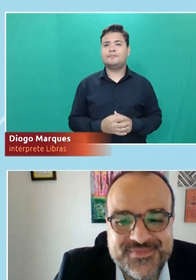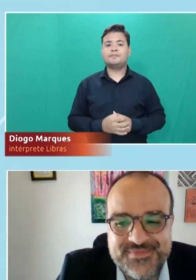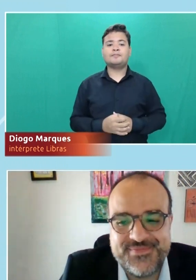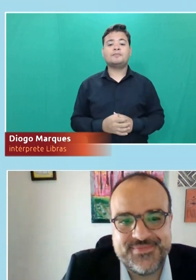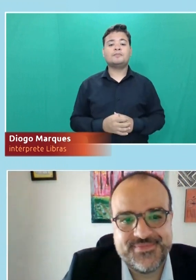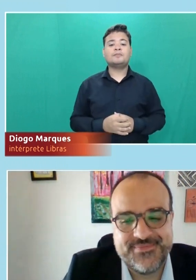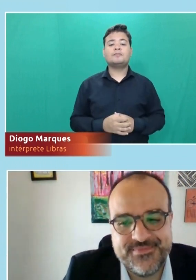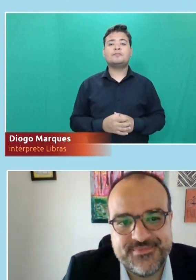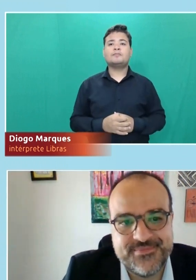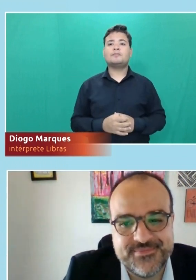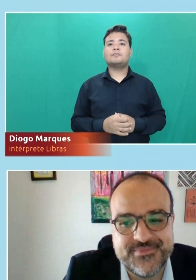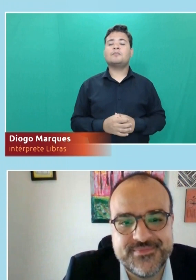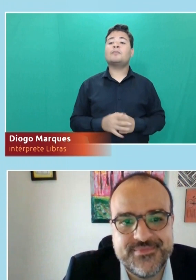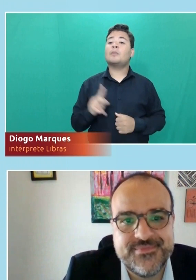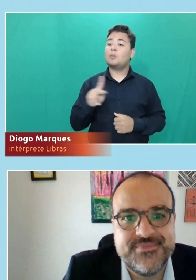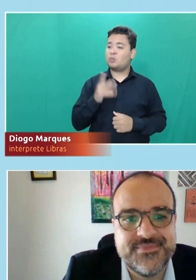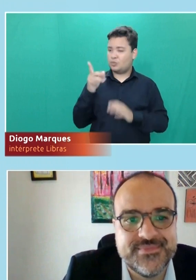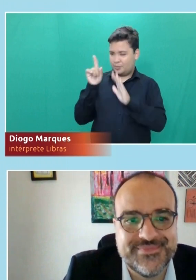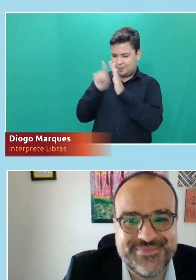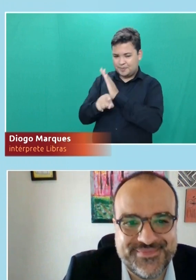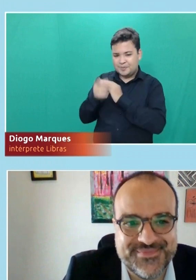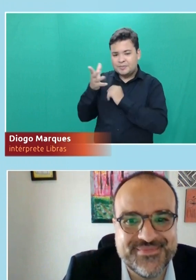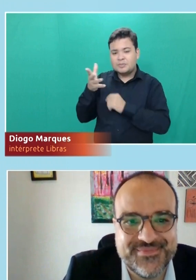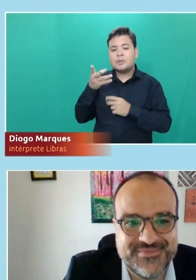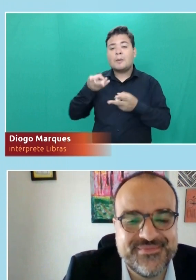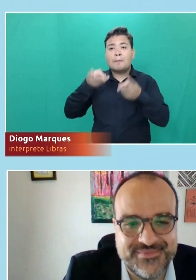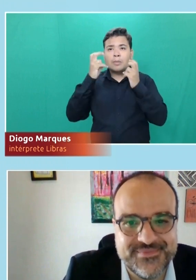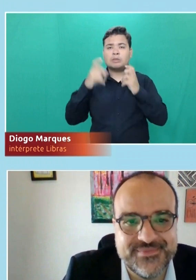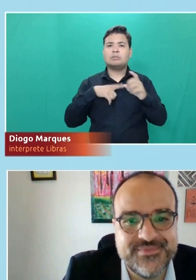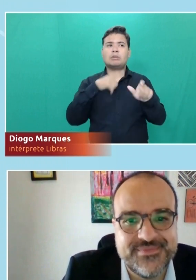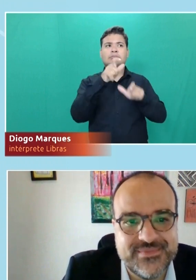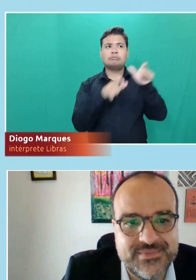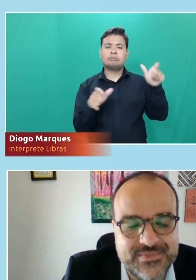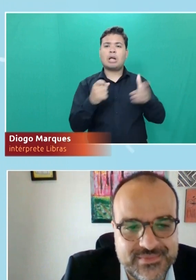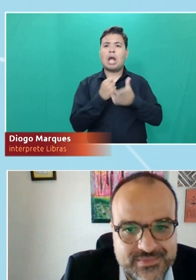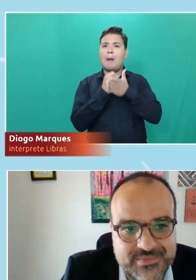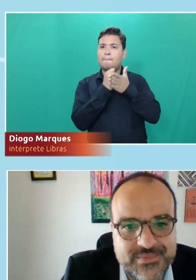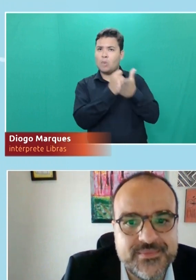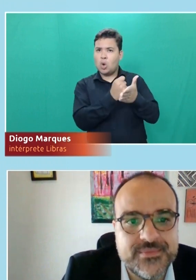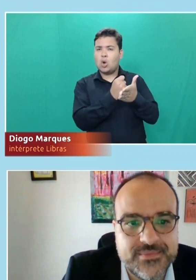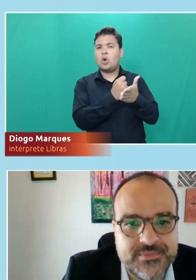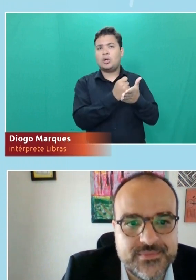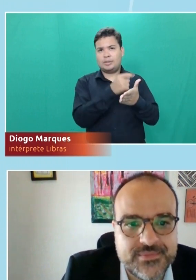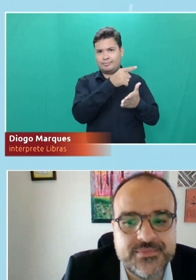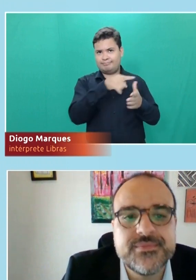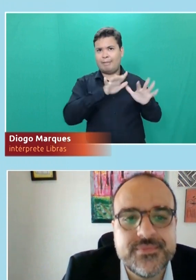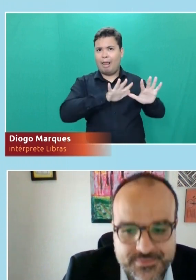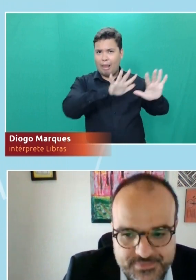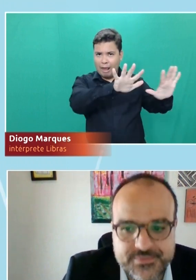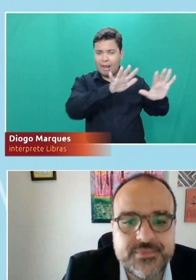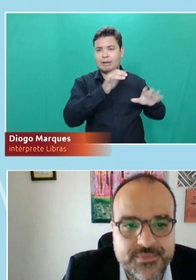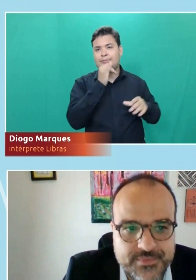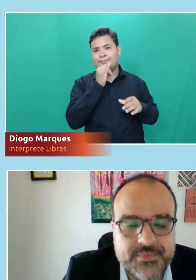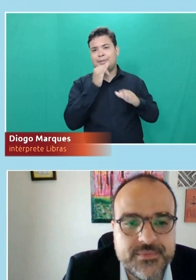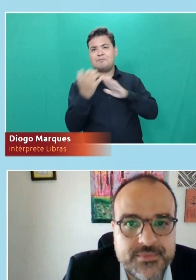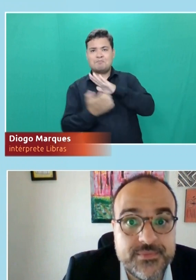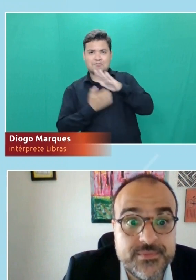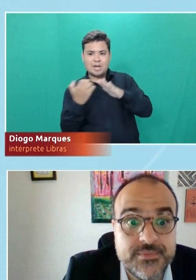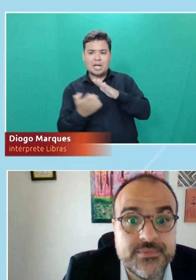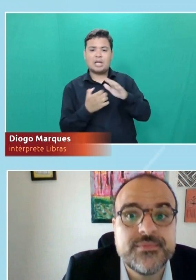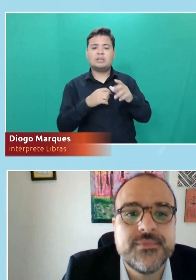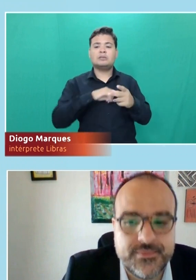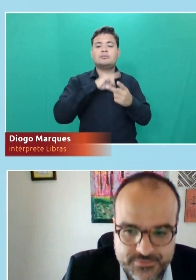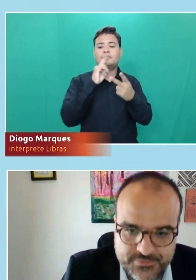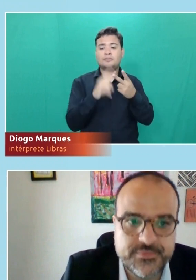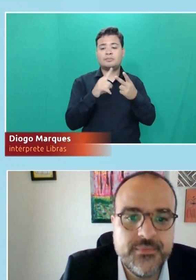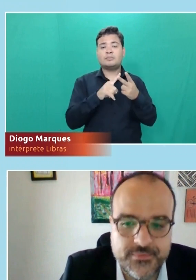senhor vê essa camada de apoiadores que o senhor falou, né? O empresariado, a gente vê também uma camada de dentro